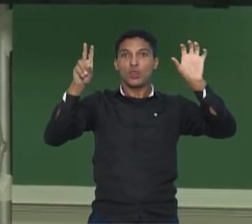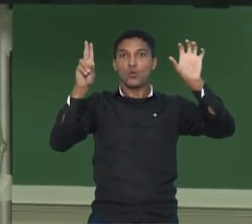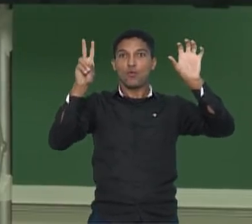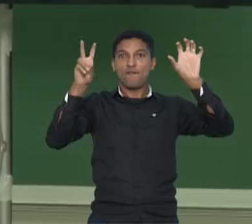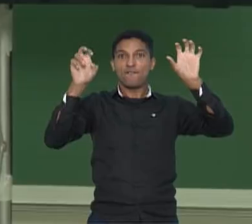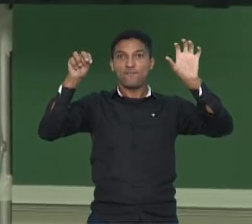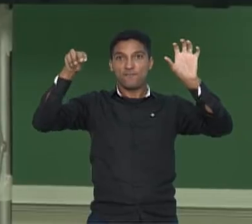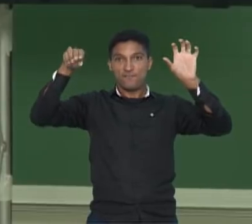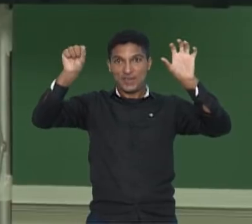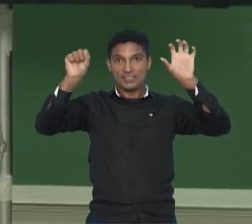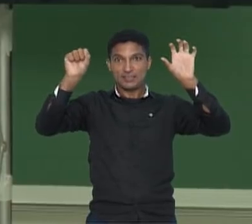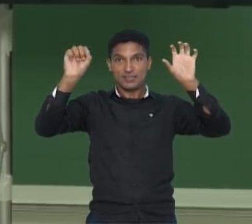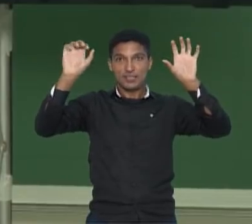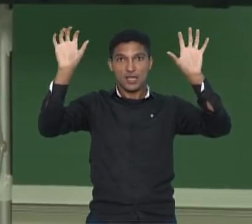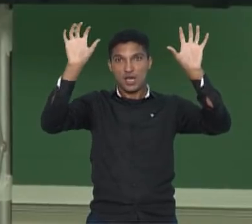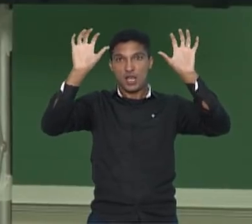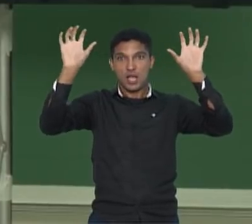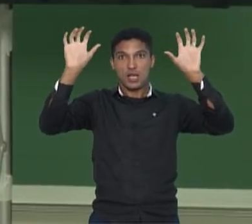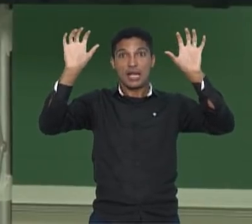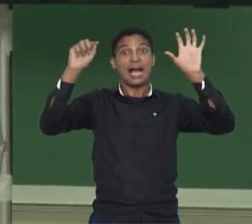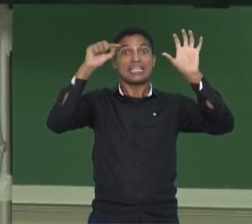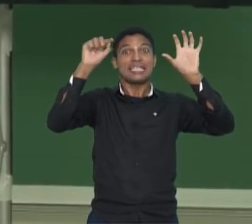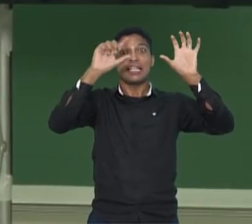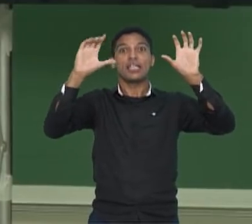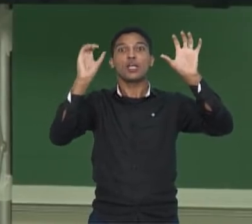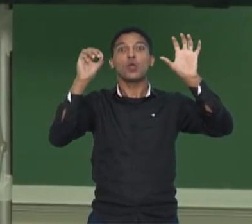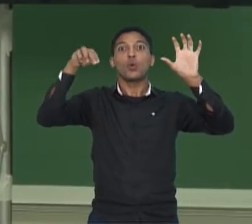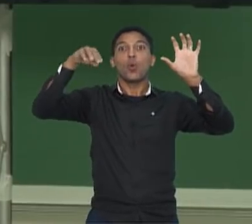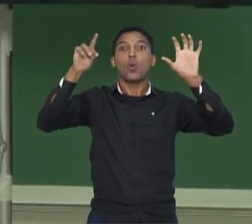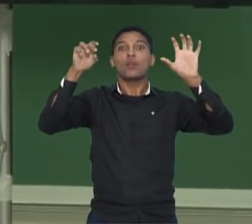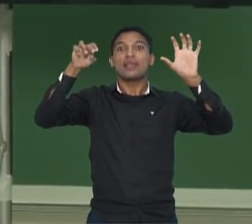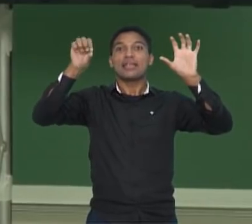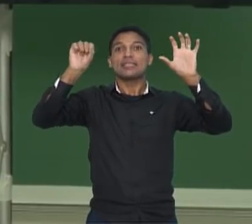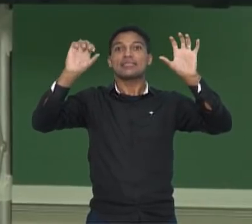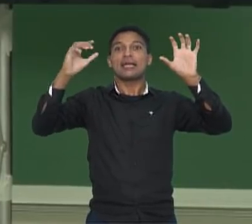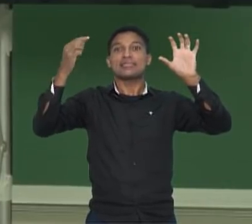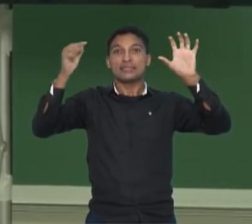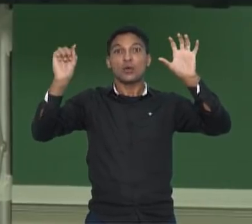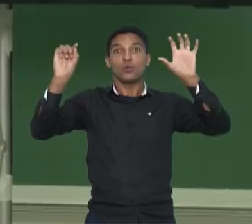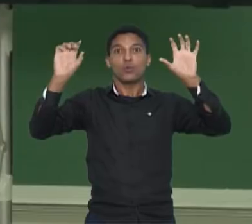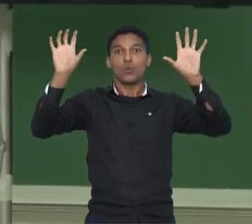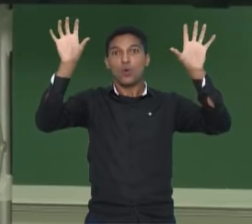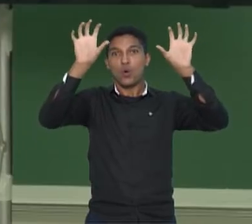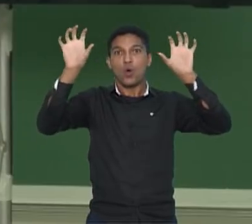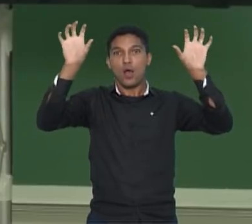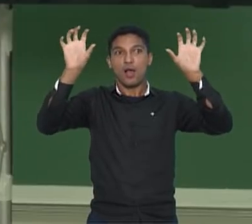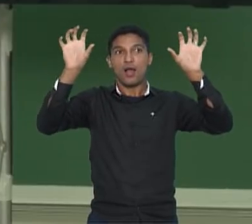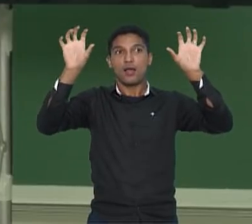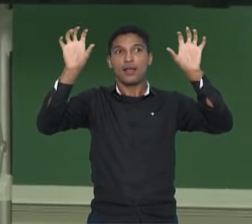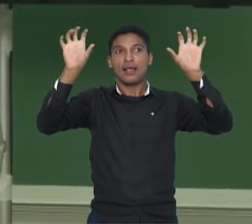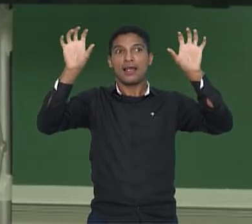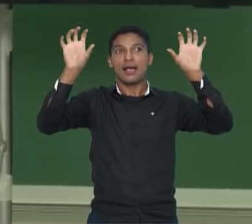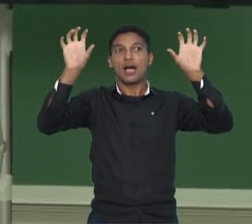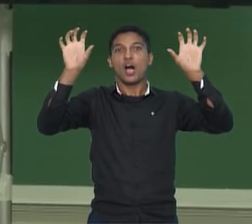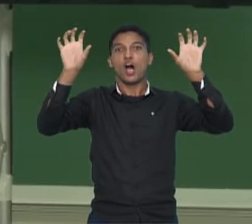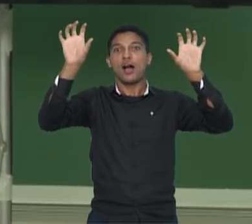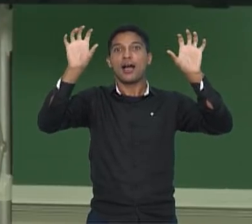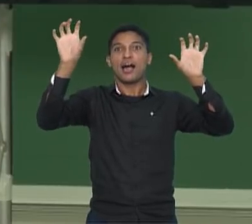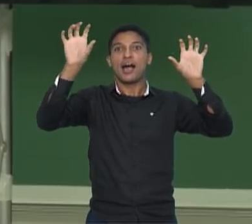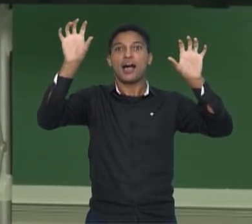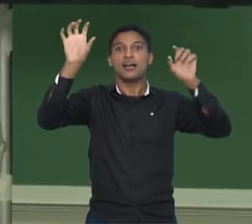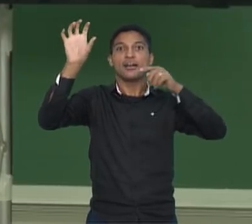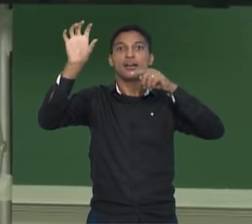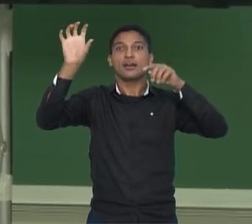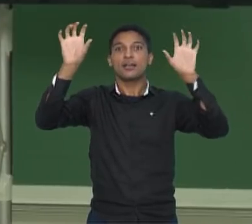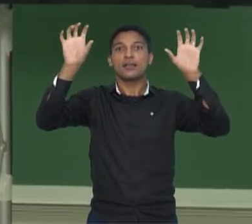da condensação. Quando ocorre a chuva, eu tenho a fase do estado líquido da água, né? Que é a fase